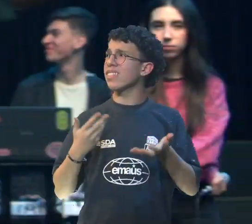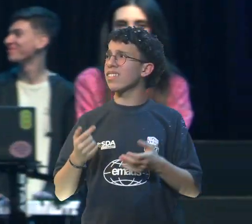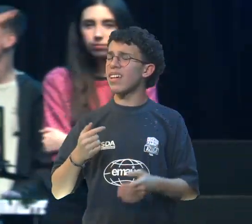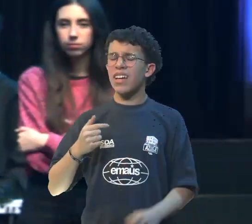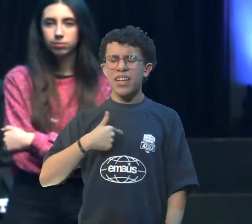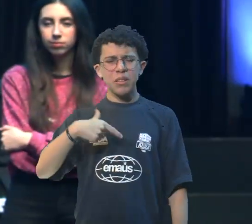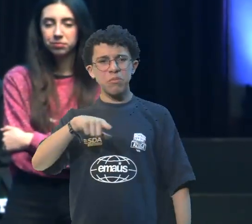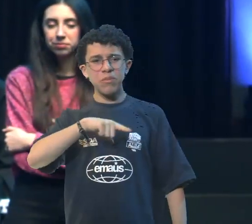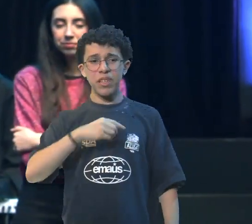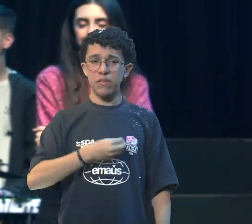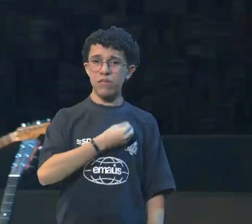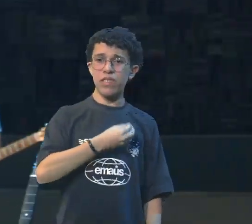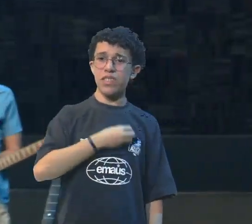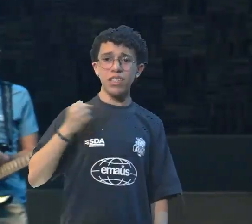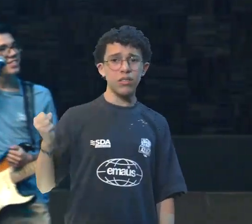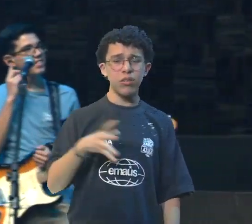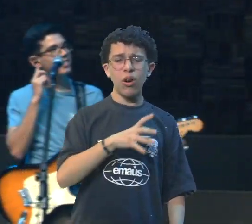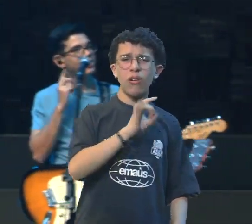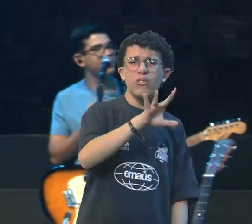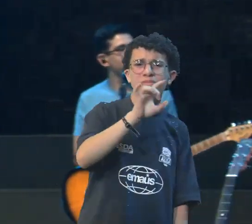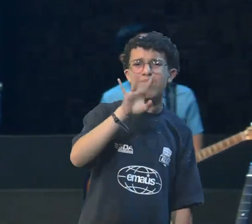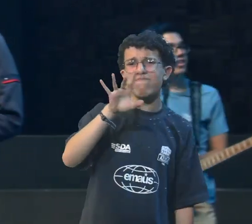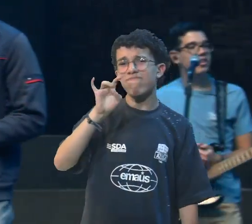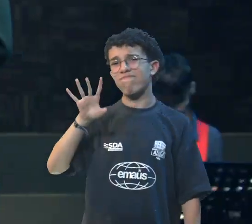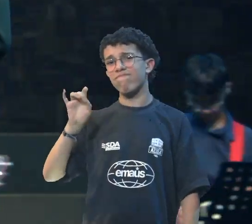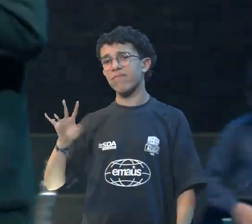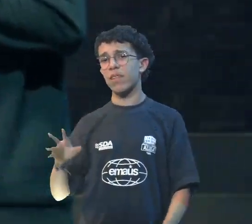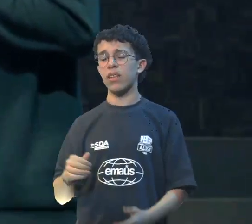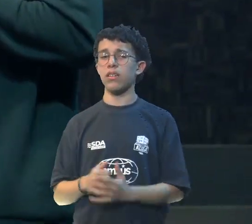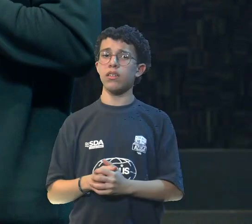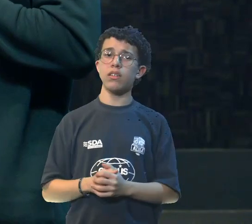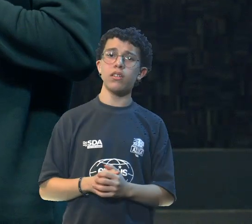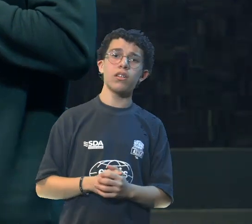vida nova para você, levanta.